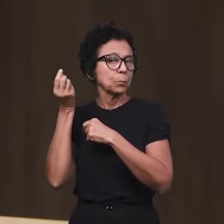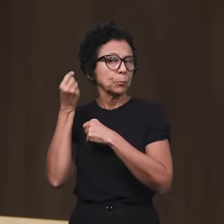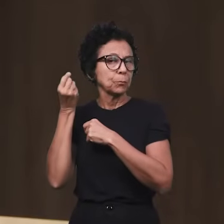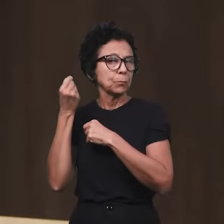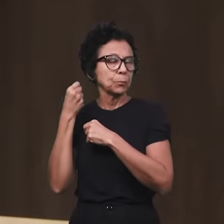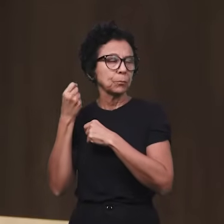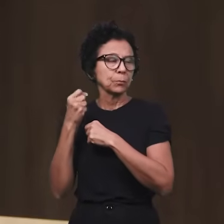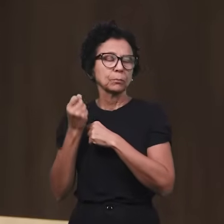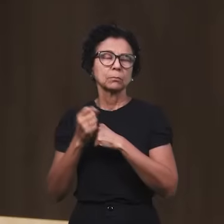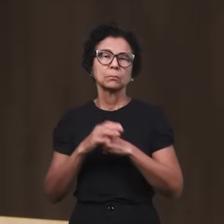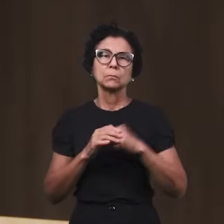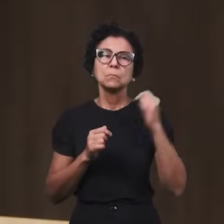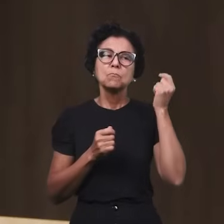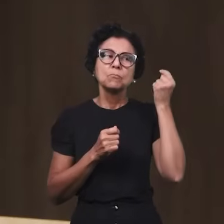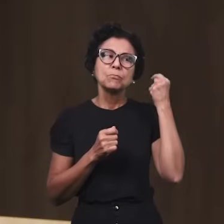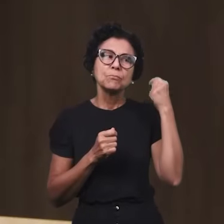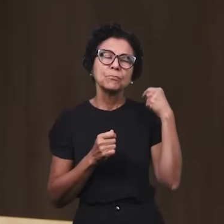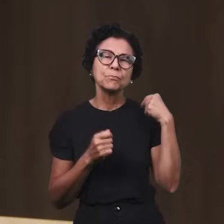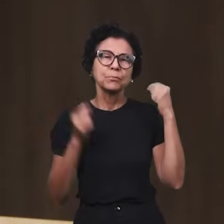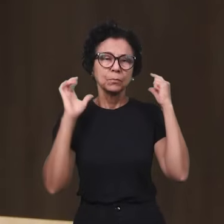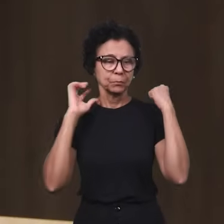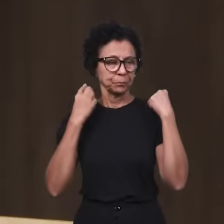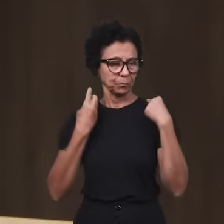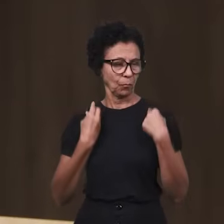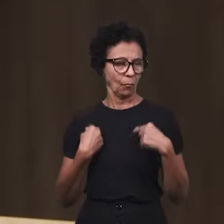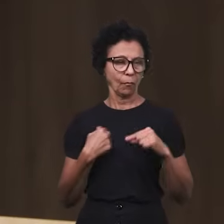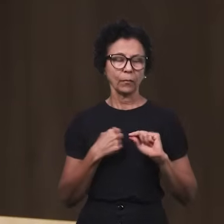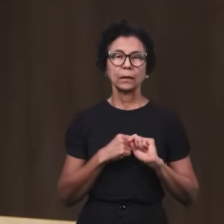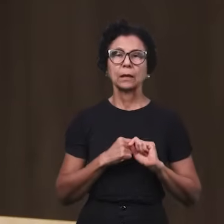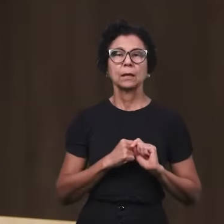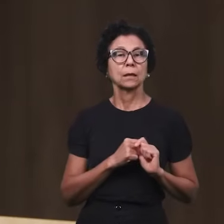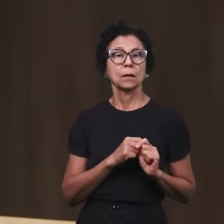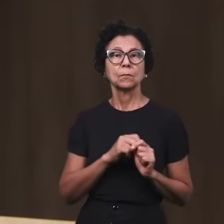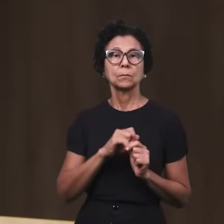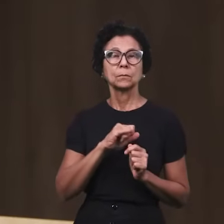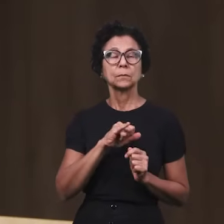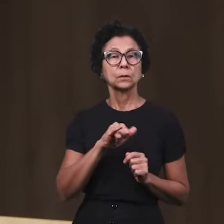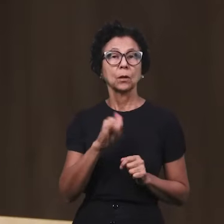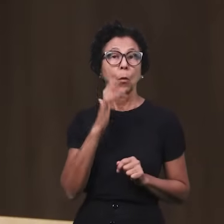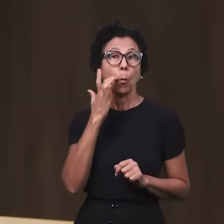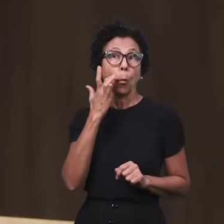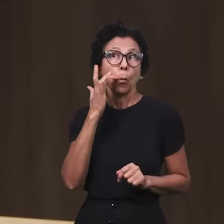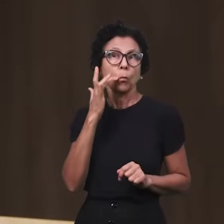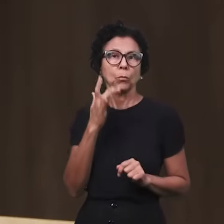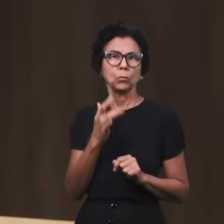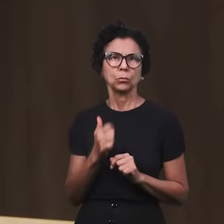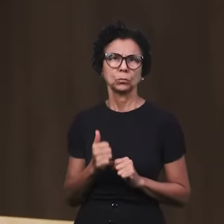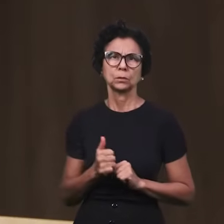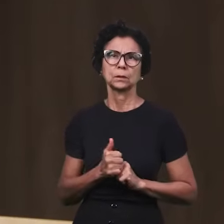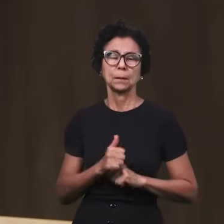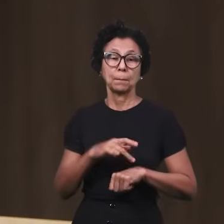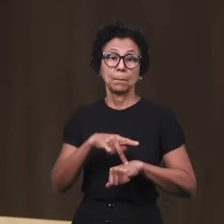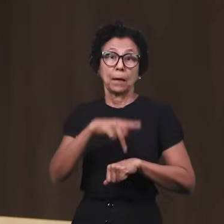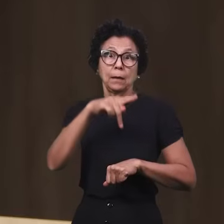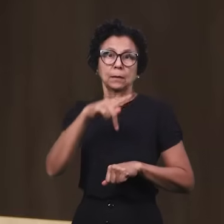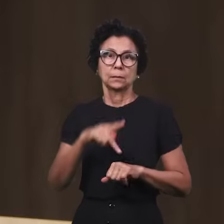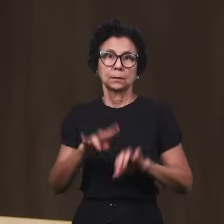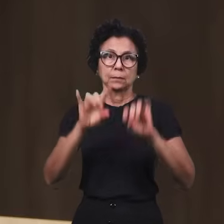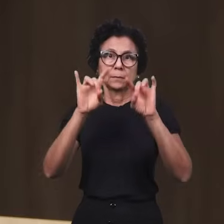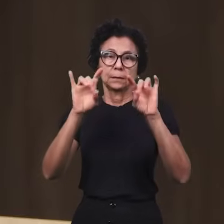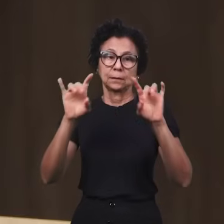era muito valorizado na sociedade. E os adornos eram as joias, né, e as vestimentas